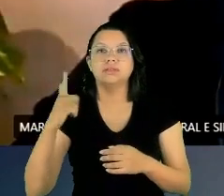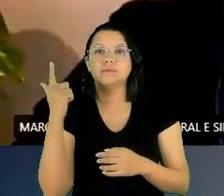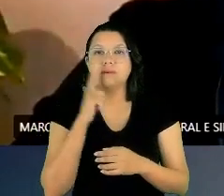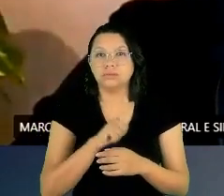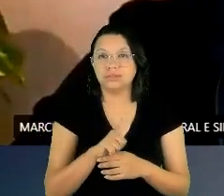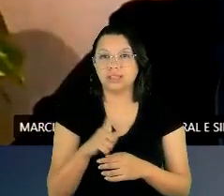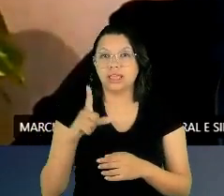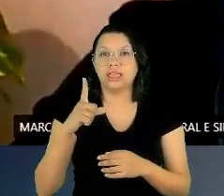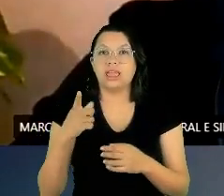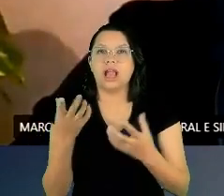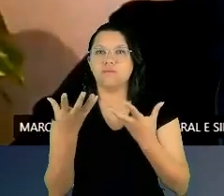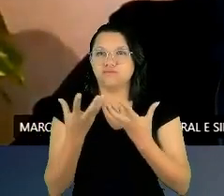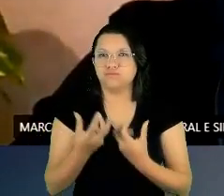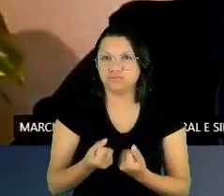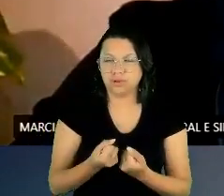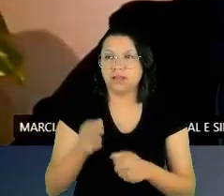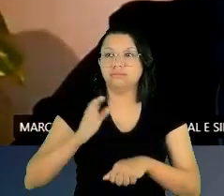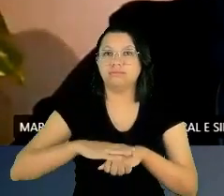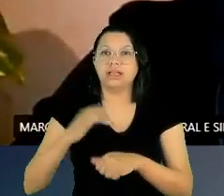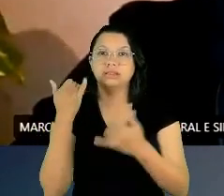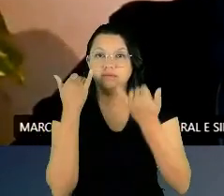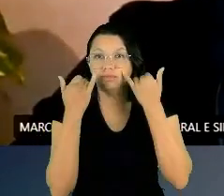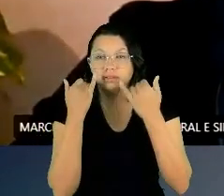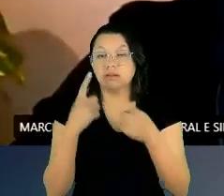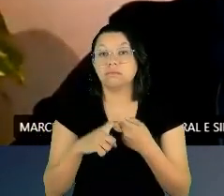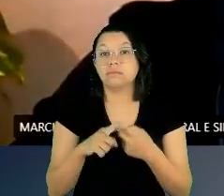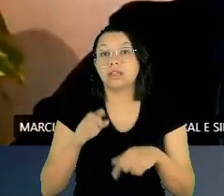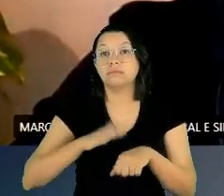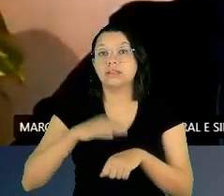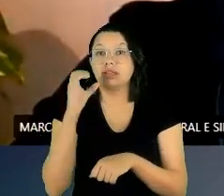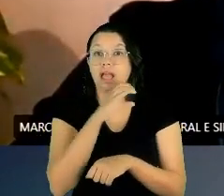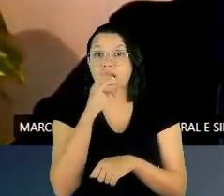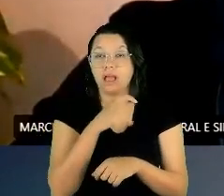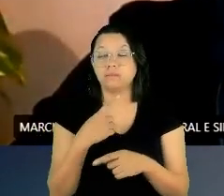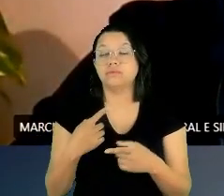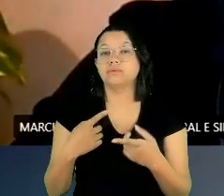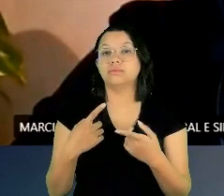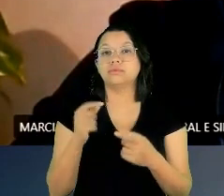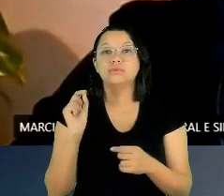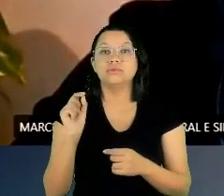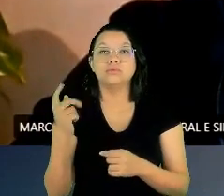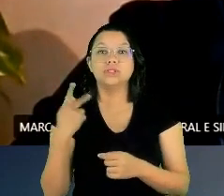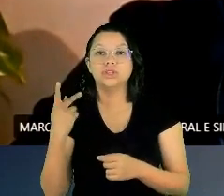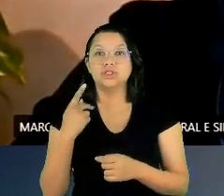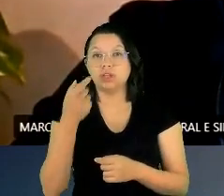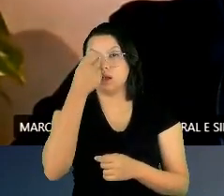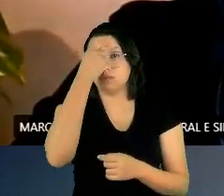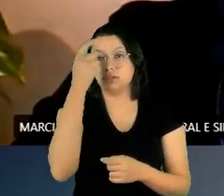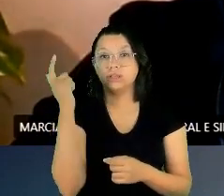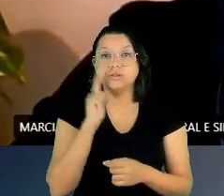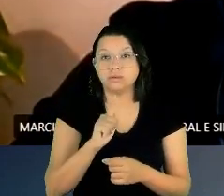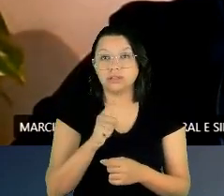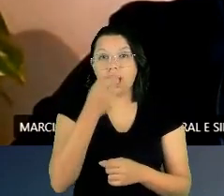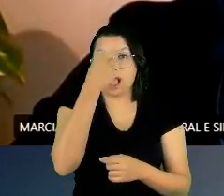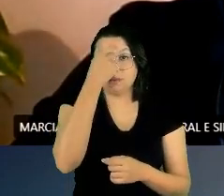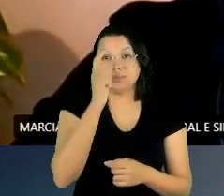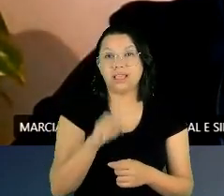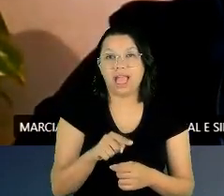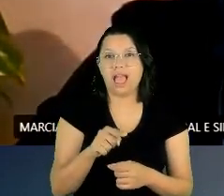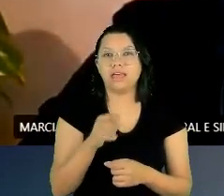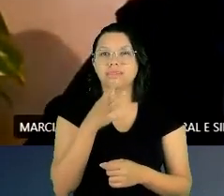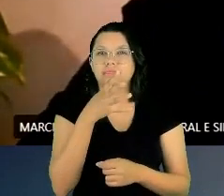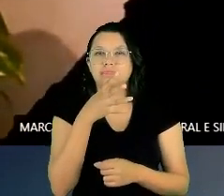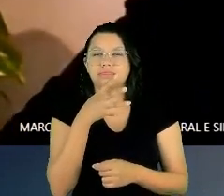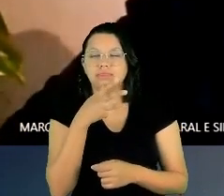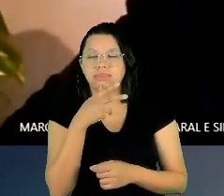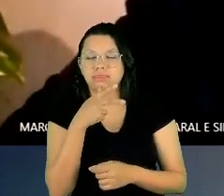processam uma quantidade de informação muito maior e muito mais rápida, porque é um processamento paralelo, do que a nossa consciência, que é um